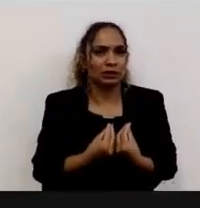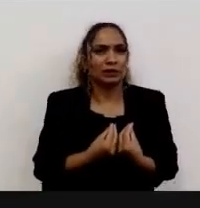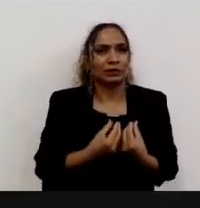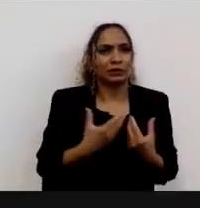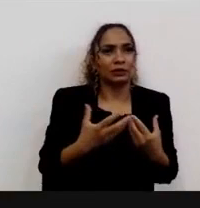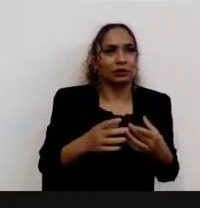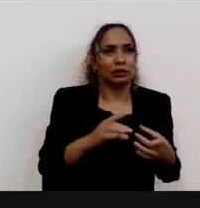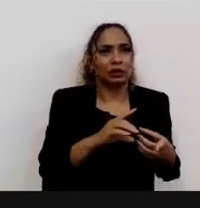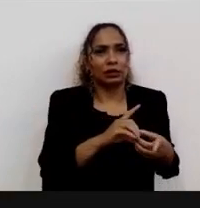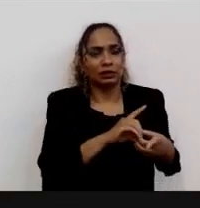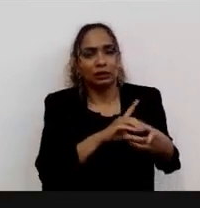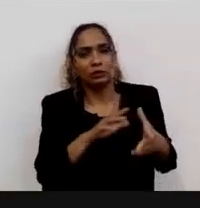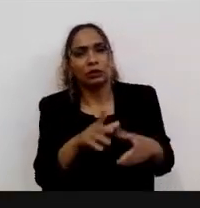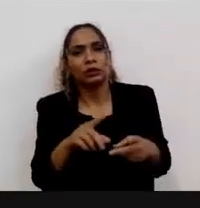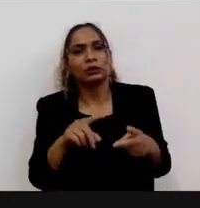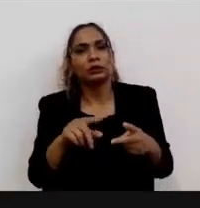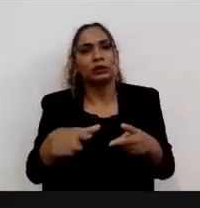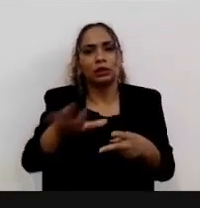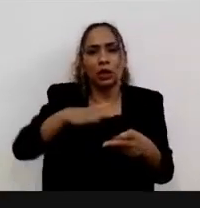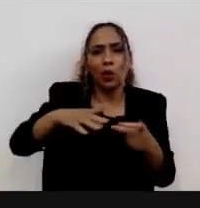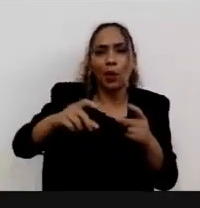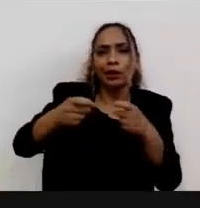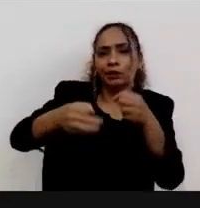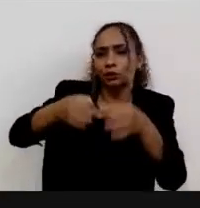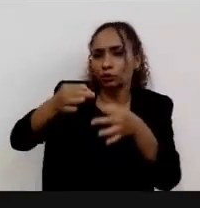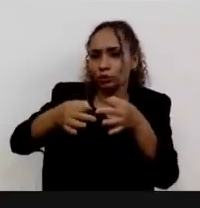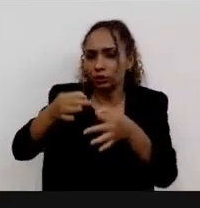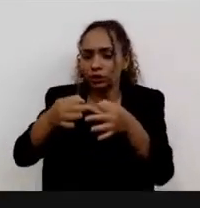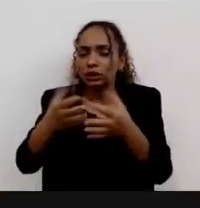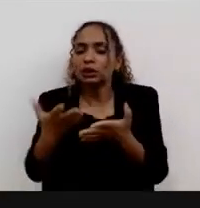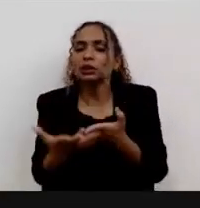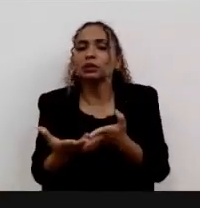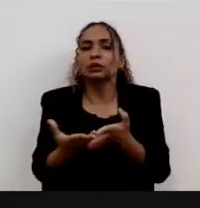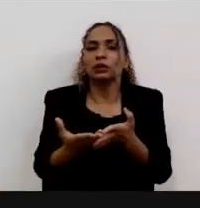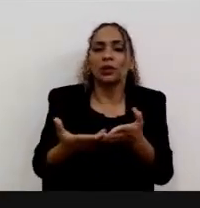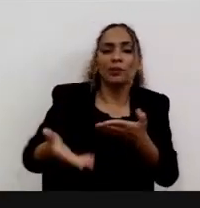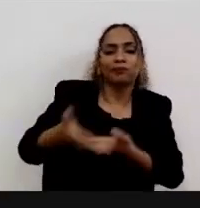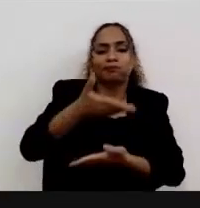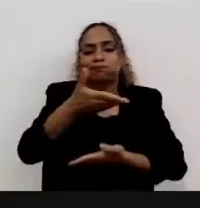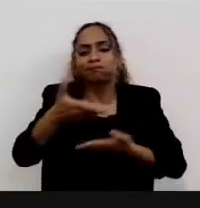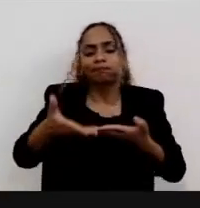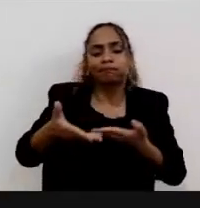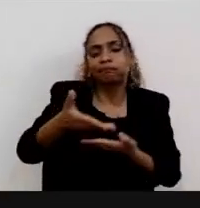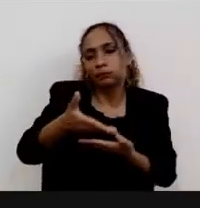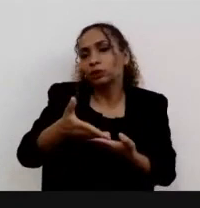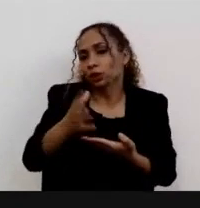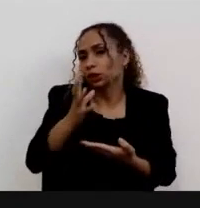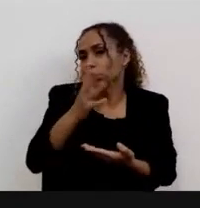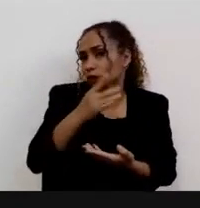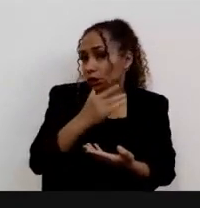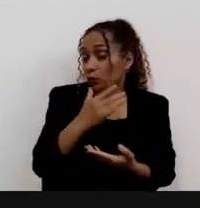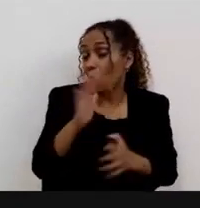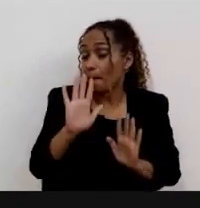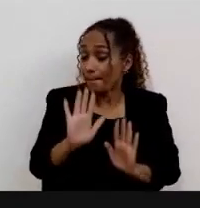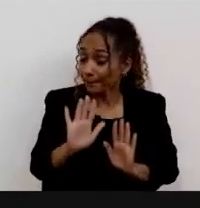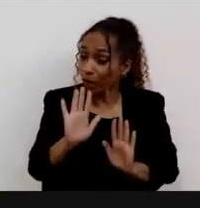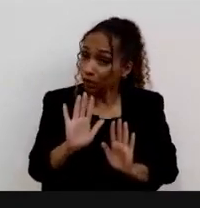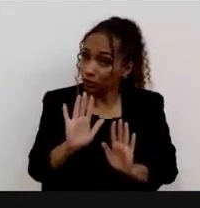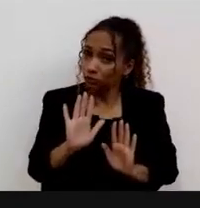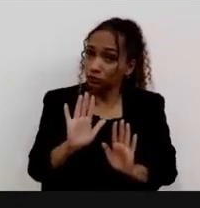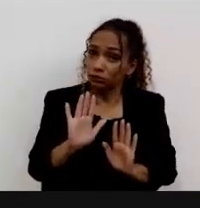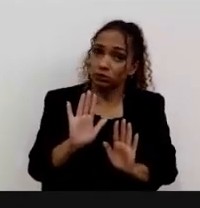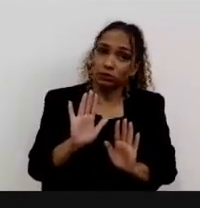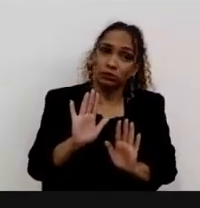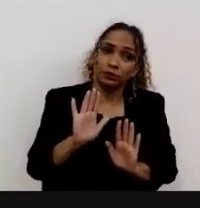que lidar com a área jurídica e da DTEC. Então, essa parte, esse vai e vem aí, que demora um pouquinho mais, mas nada que realmente seja